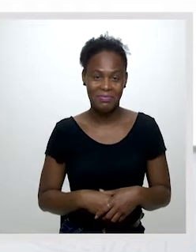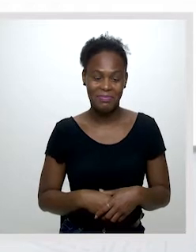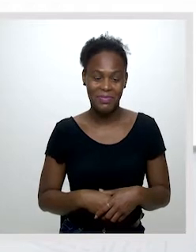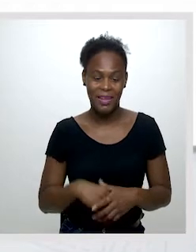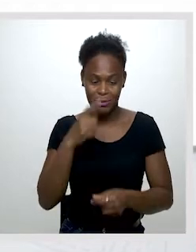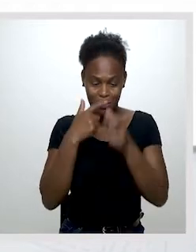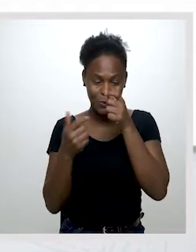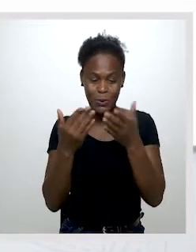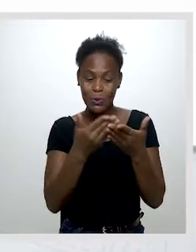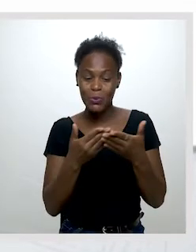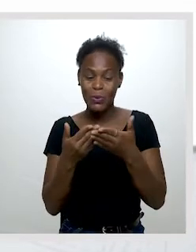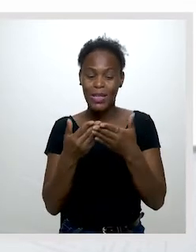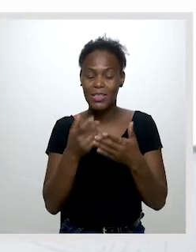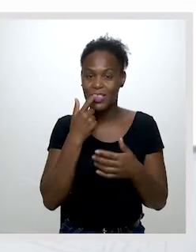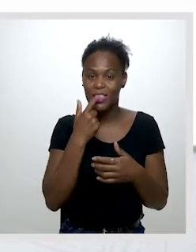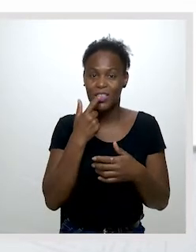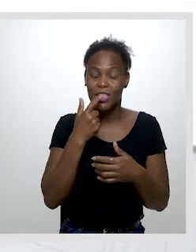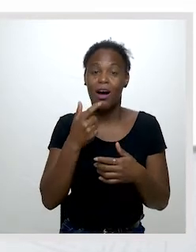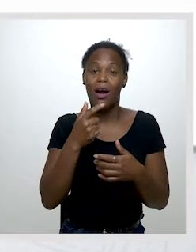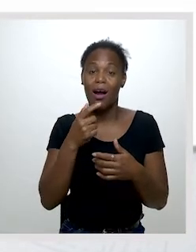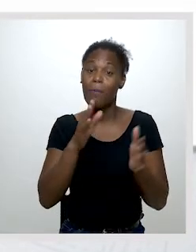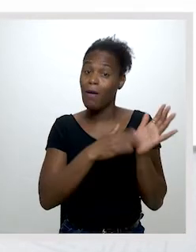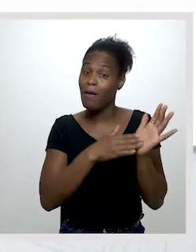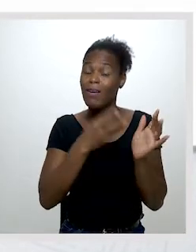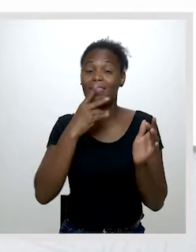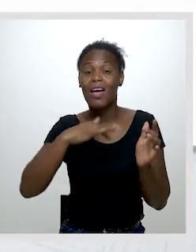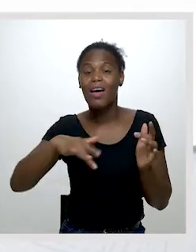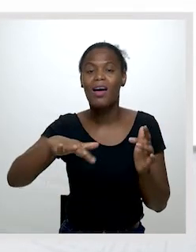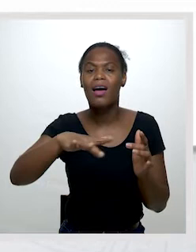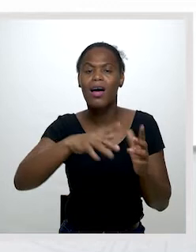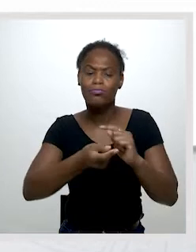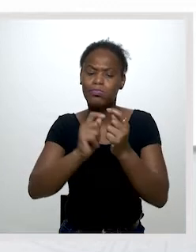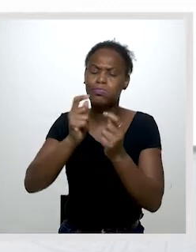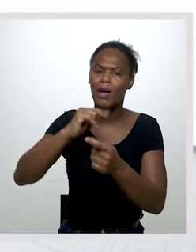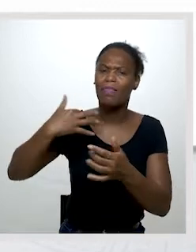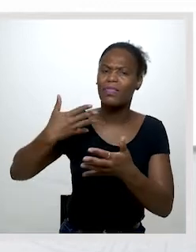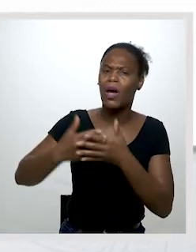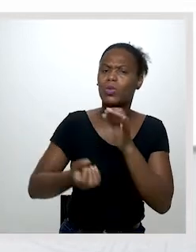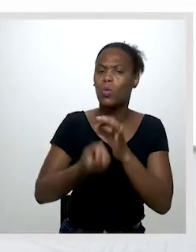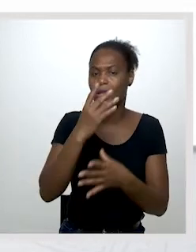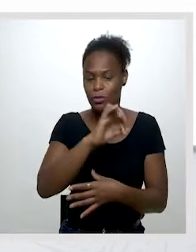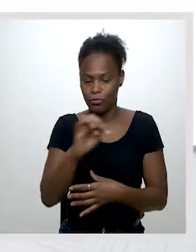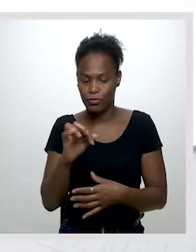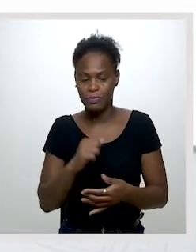Os geólogos têm provado que a Terra vem sofrendo transformações desde a sua origem.